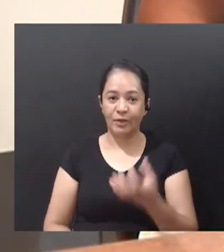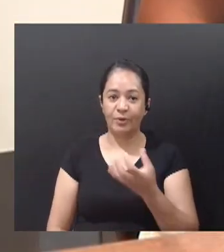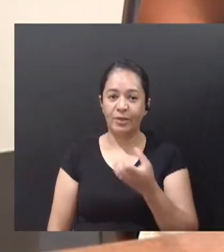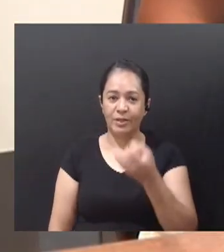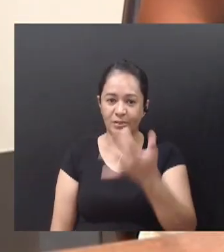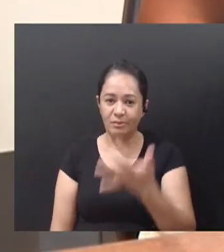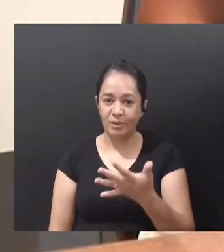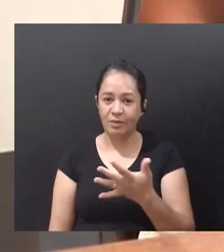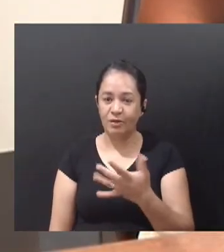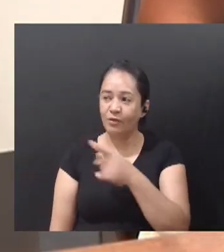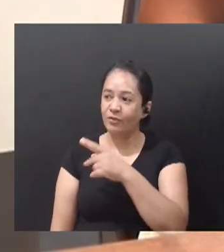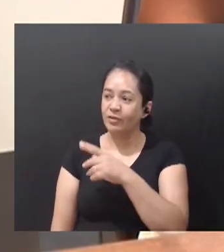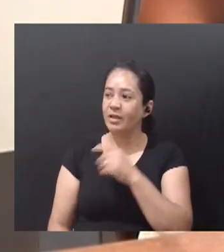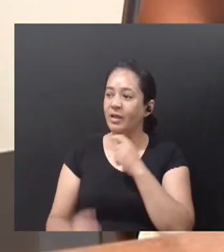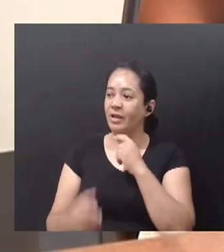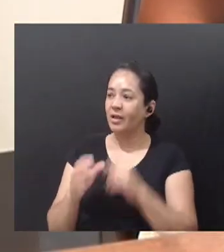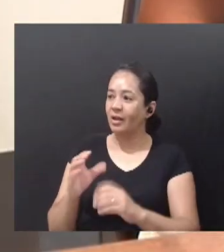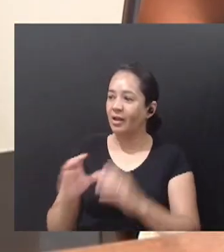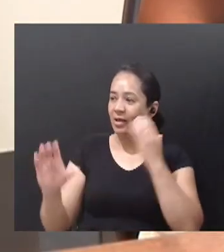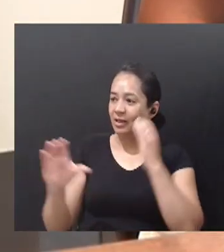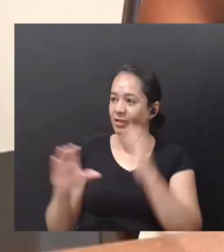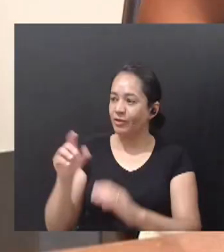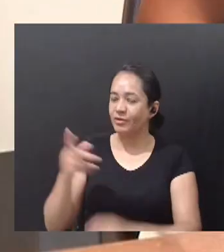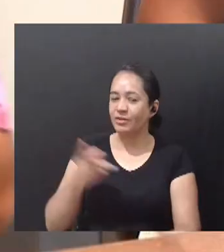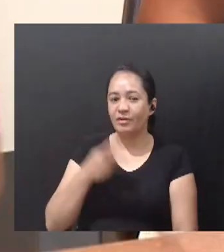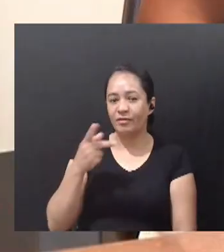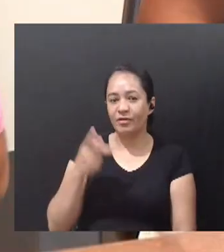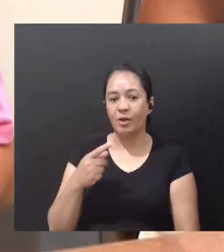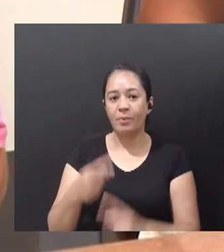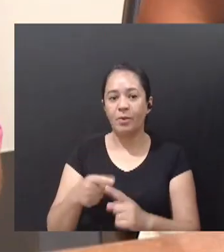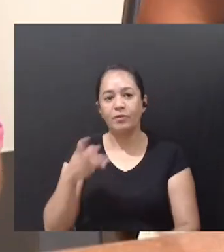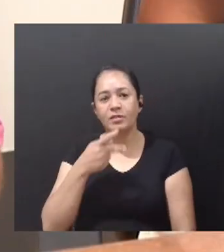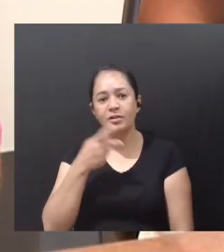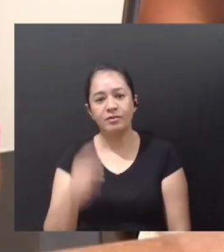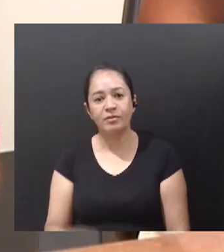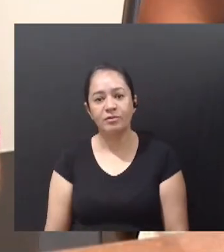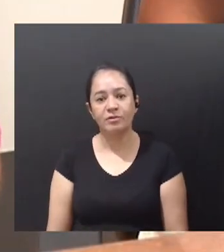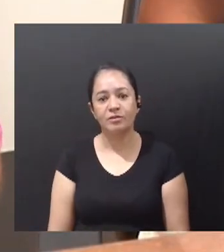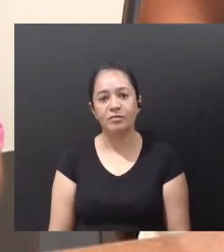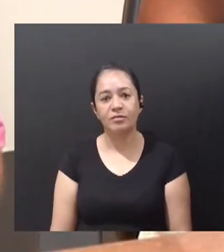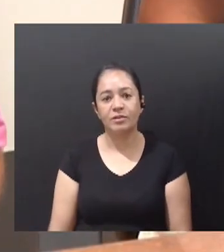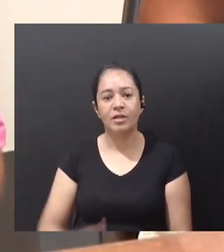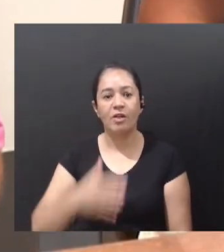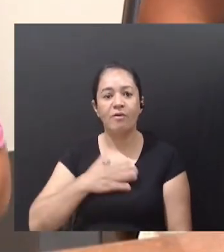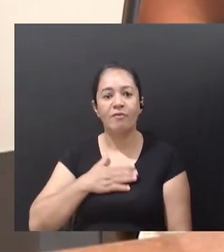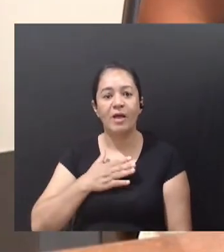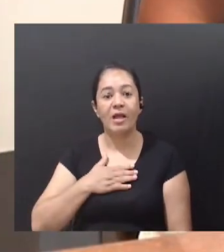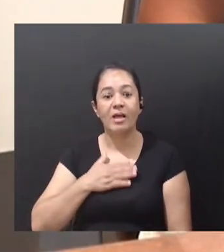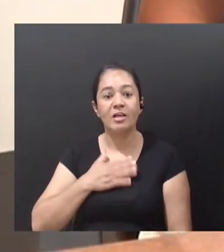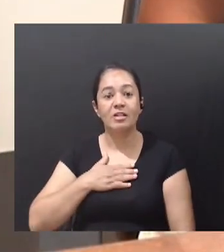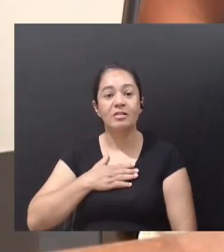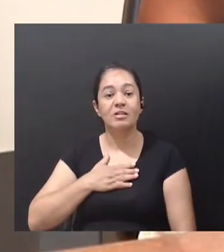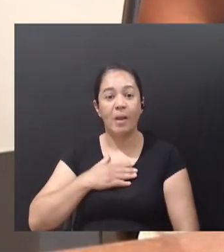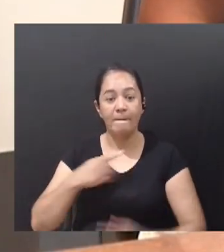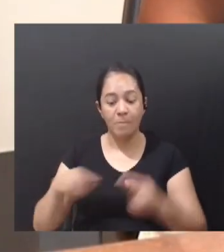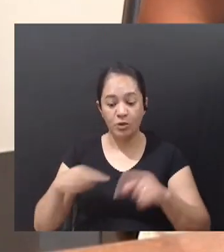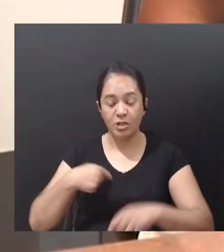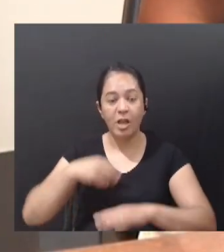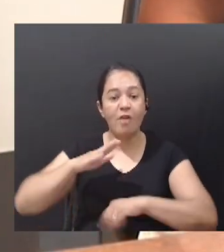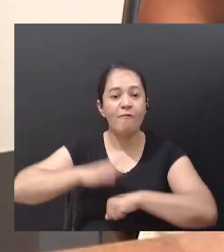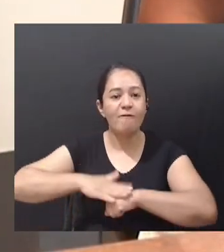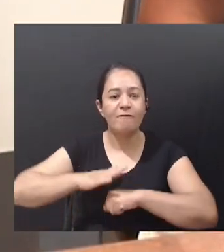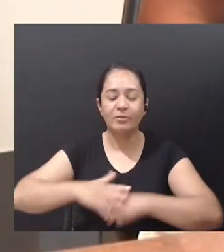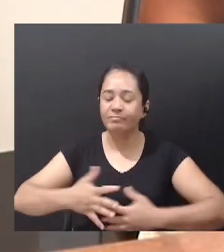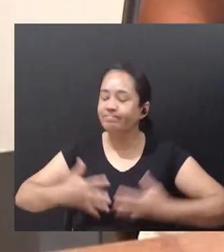aqui e quando você falou, cara. Porque você falou assim, eu produzo minhas próprias músicas. Cara, que orgulho que me deu de